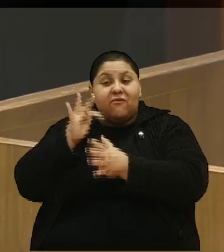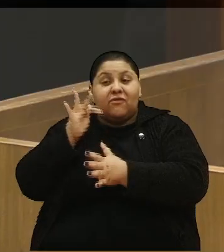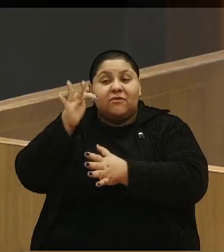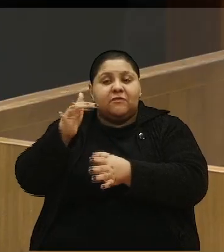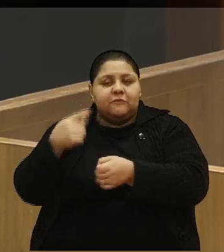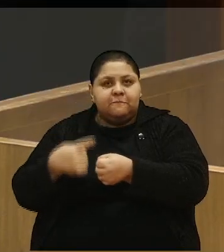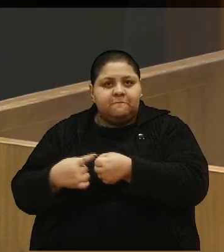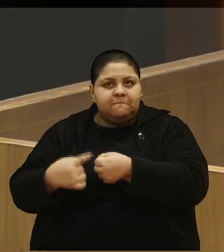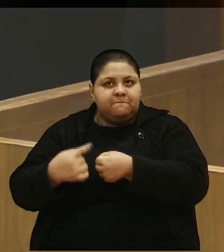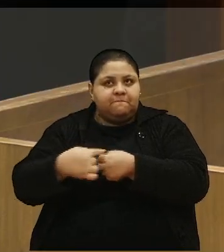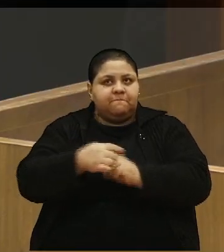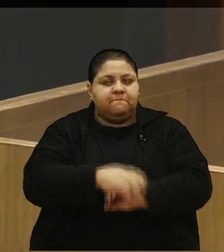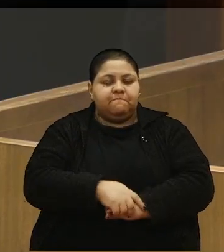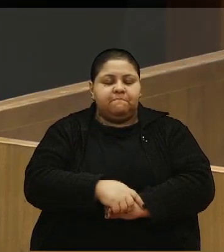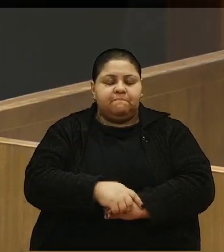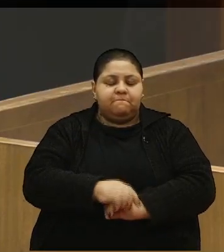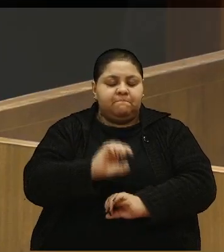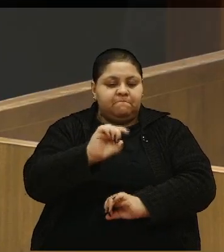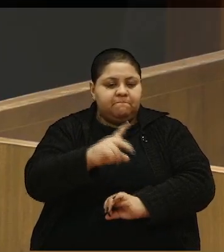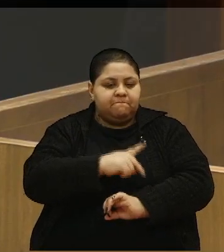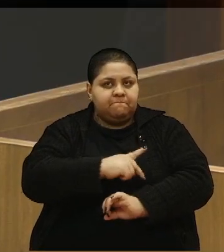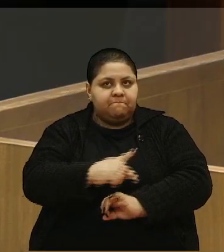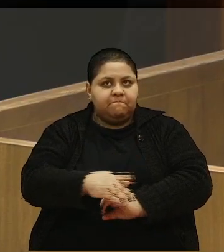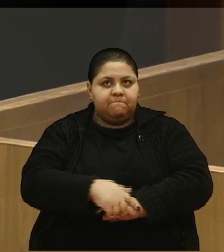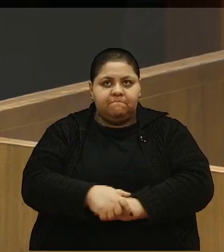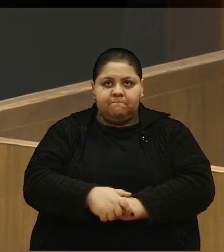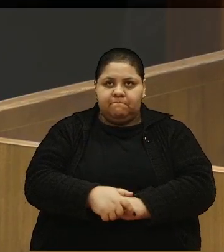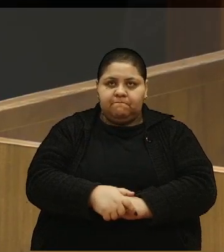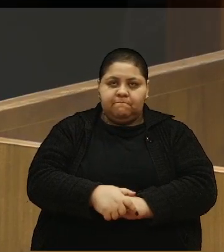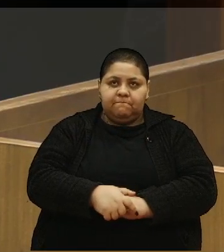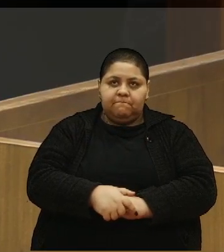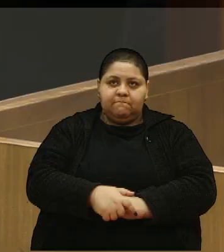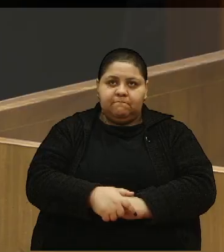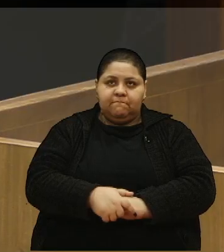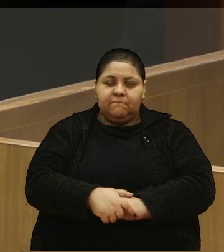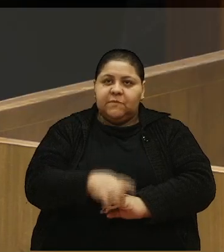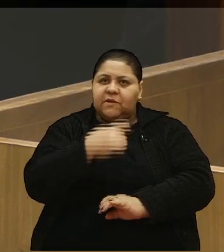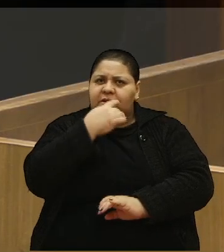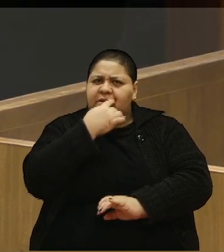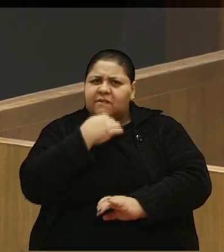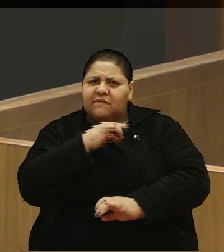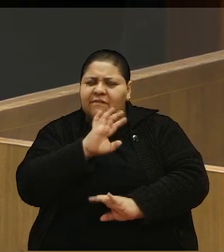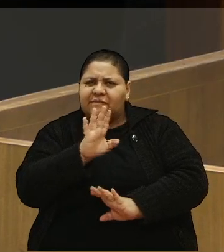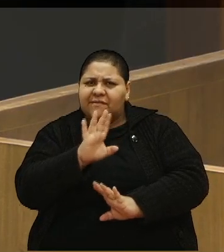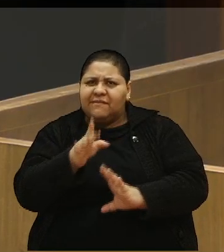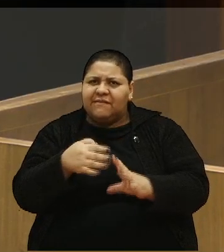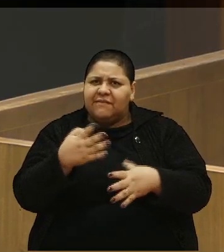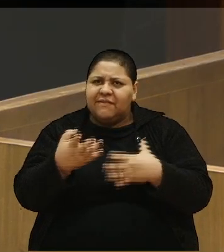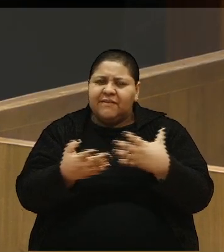do Sul. Era isso, senhor presidente. Eu ia dizer Wagner, mas Vossa Excelência não...